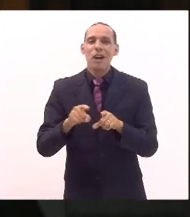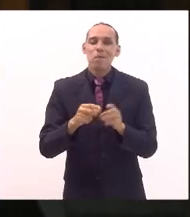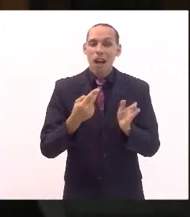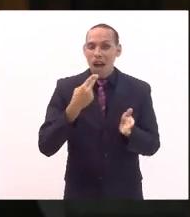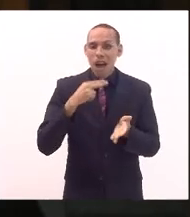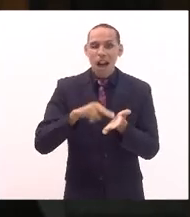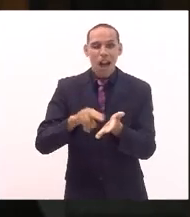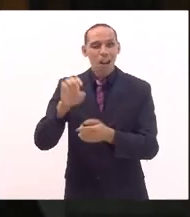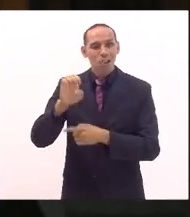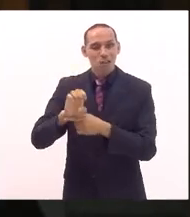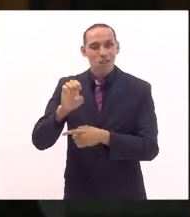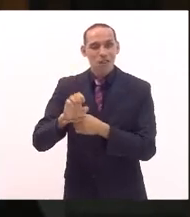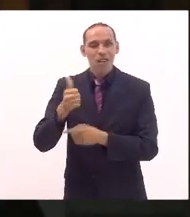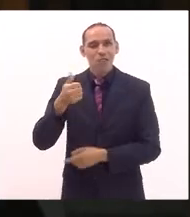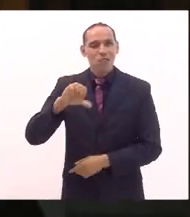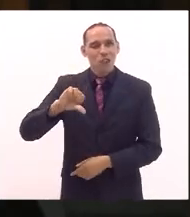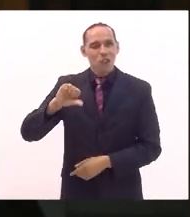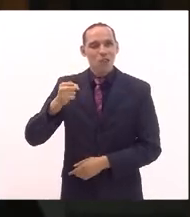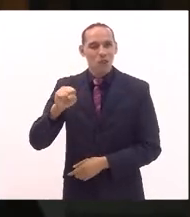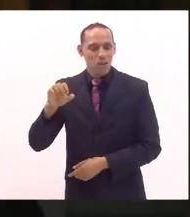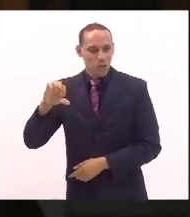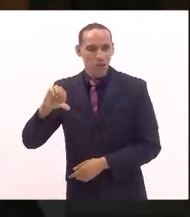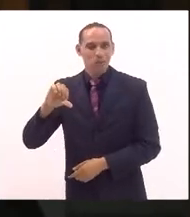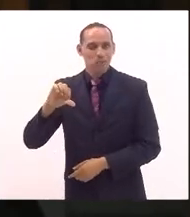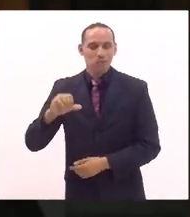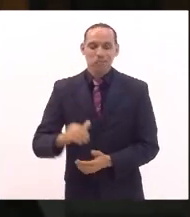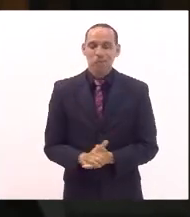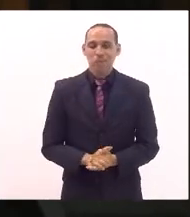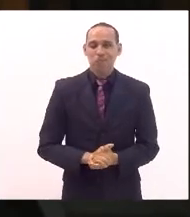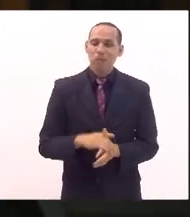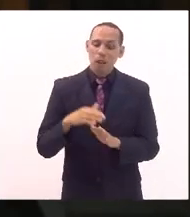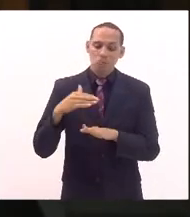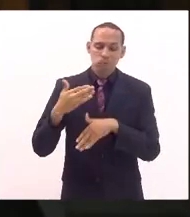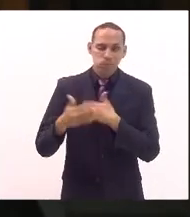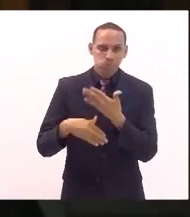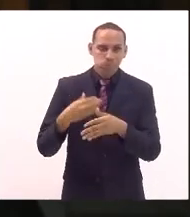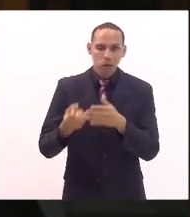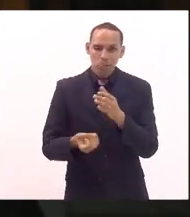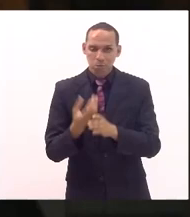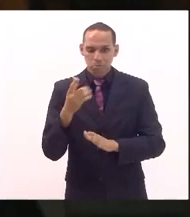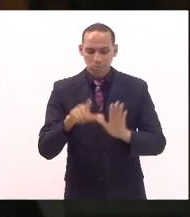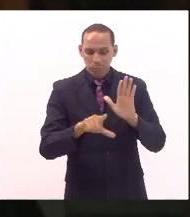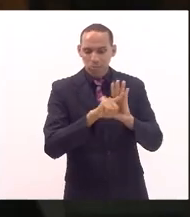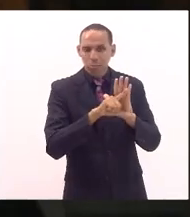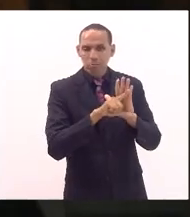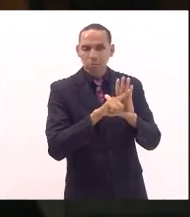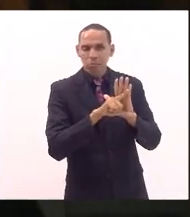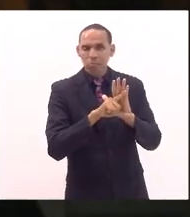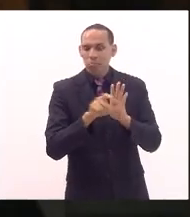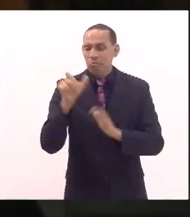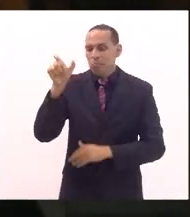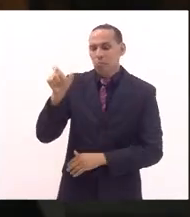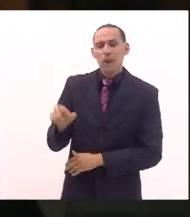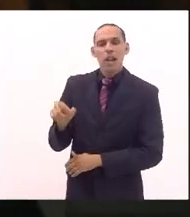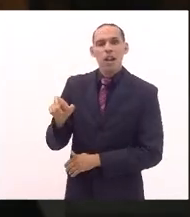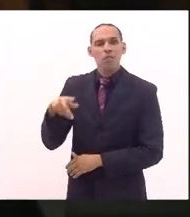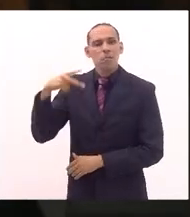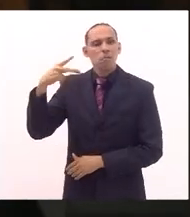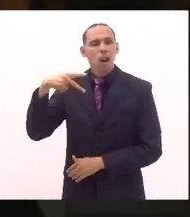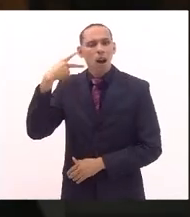Estadual de 89 e depois de leite lá e o fundo.